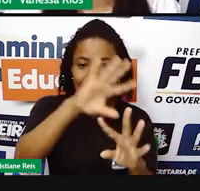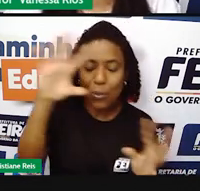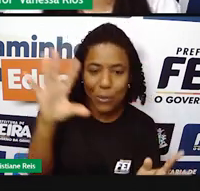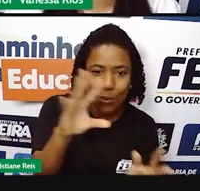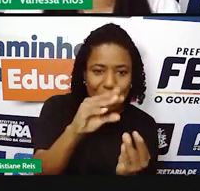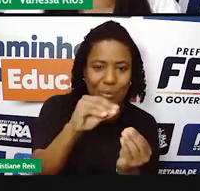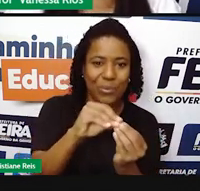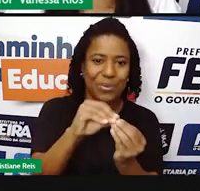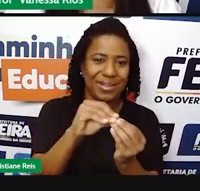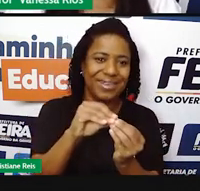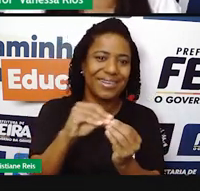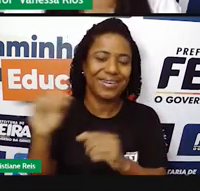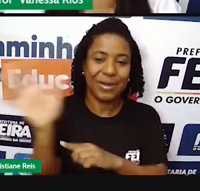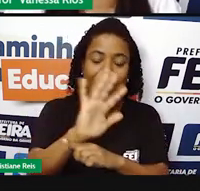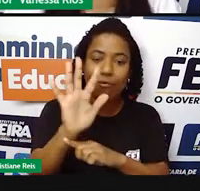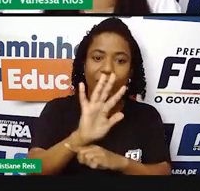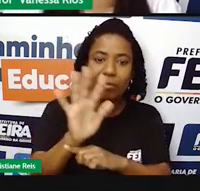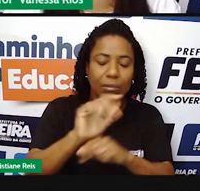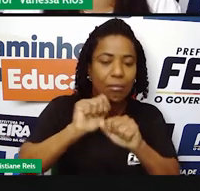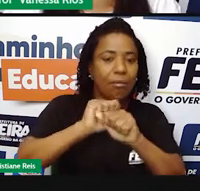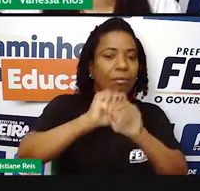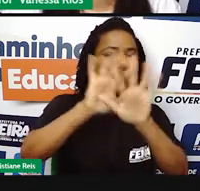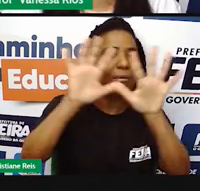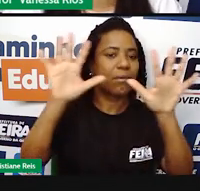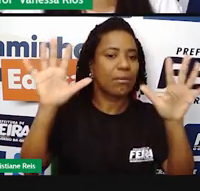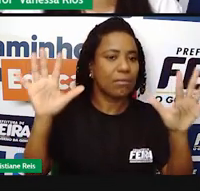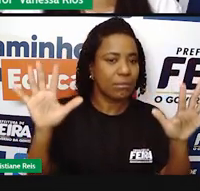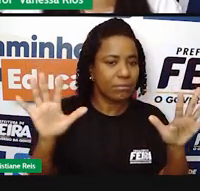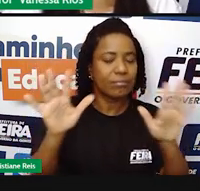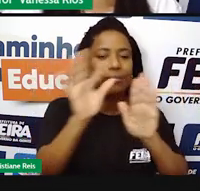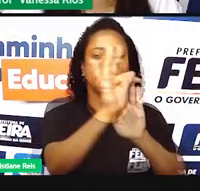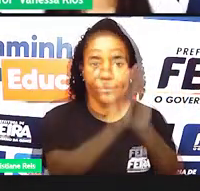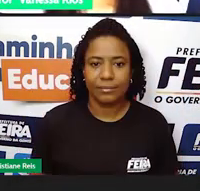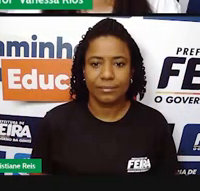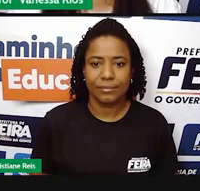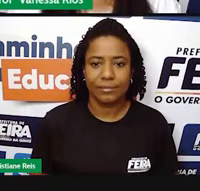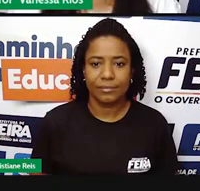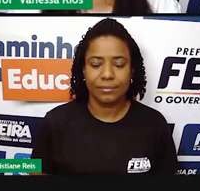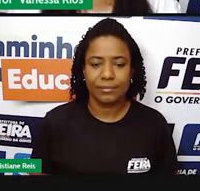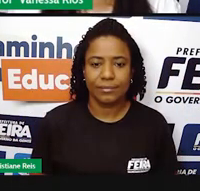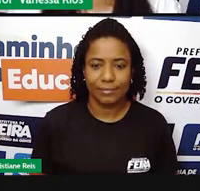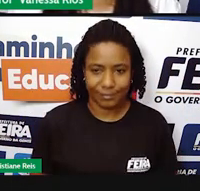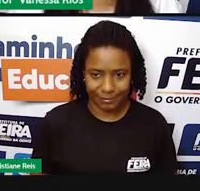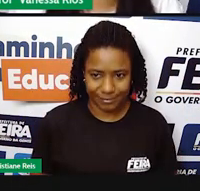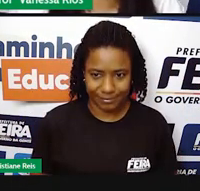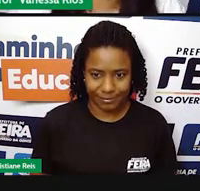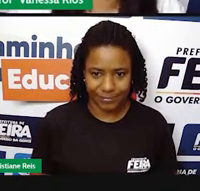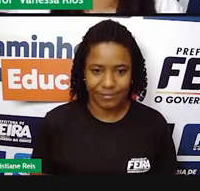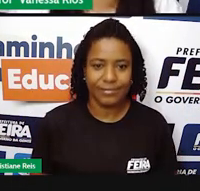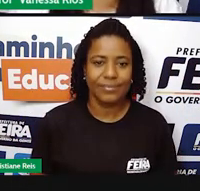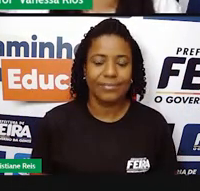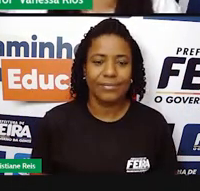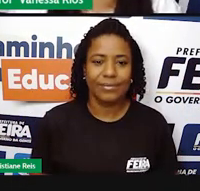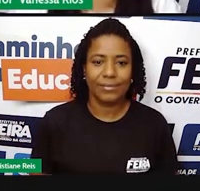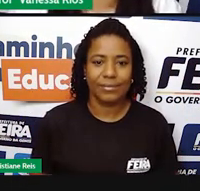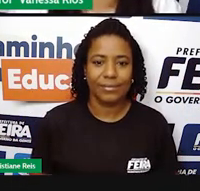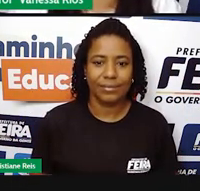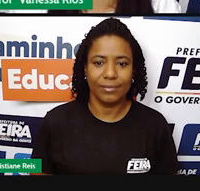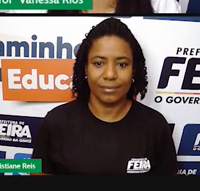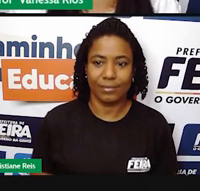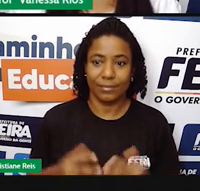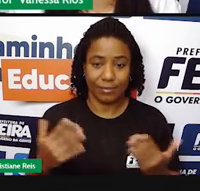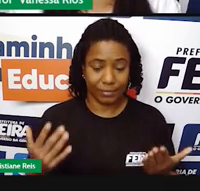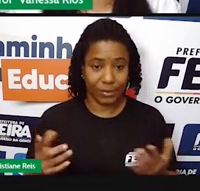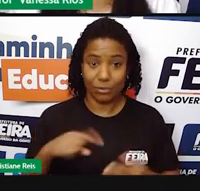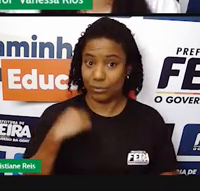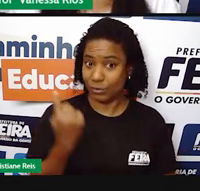completasse as informações trazidas pelo texto da reportagem. E aí, voltando, né, para analisar